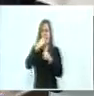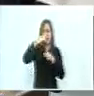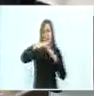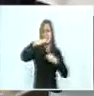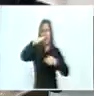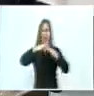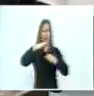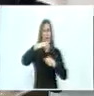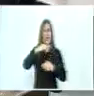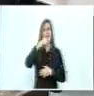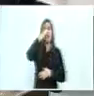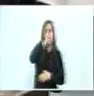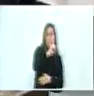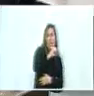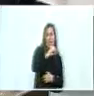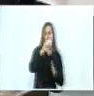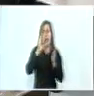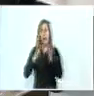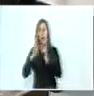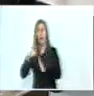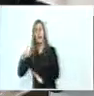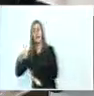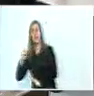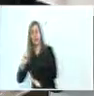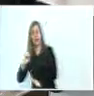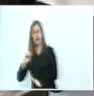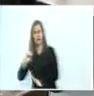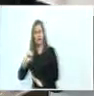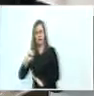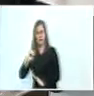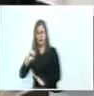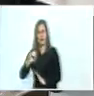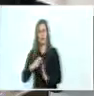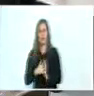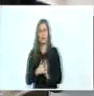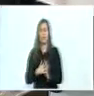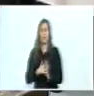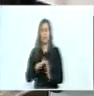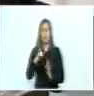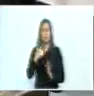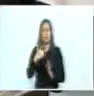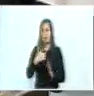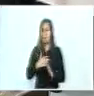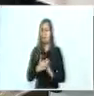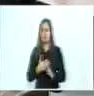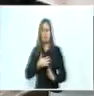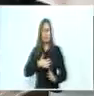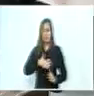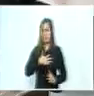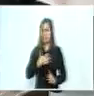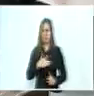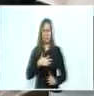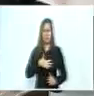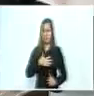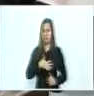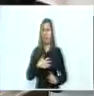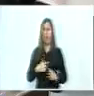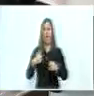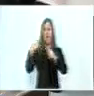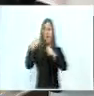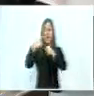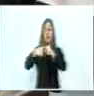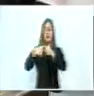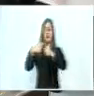10, onde à época, apesar de entendermos insatisfatório, o município de Viçosa recebeu a